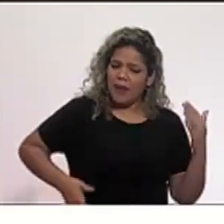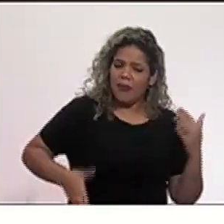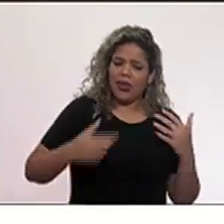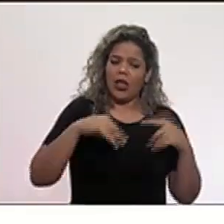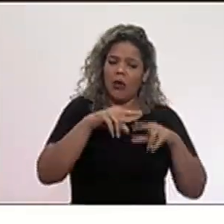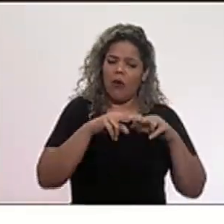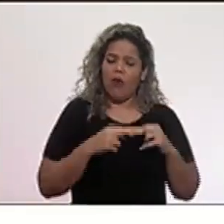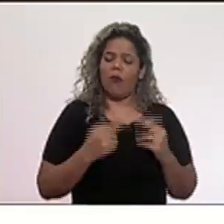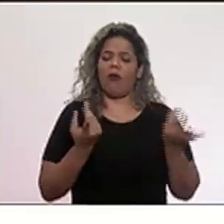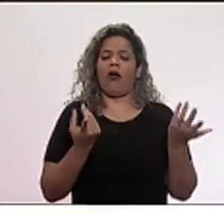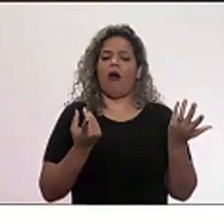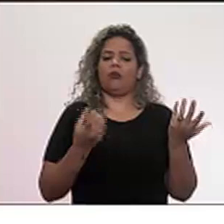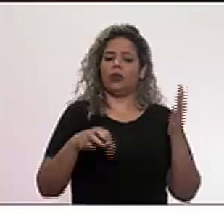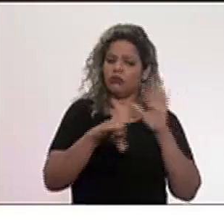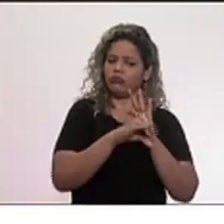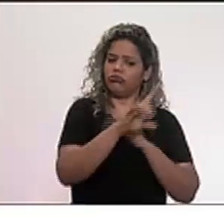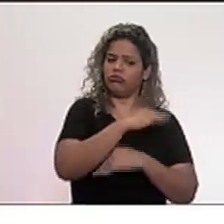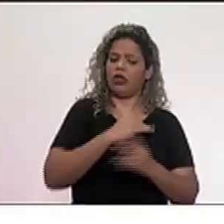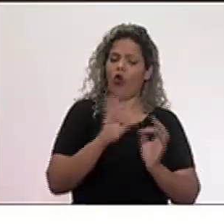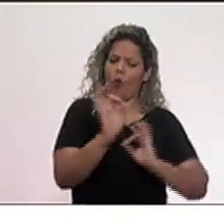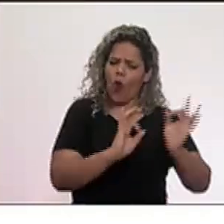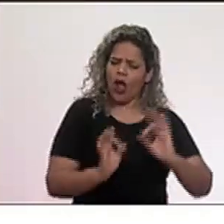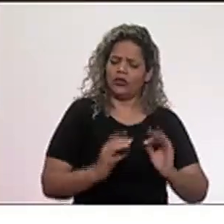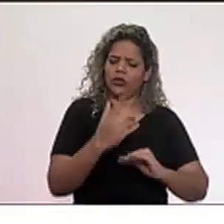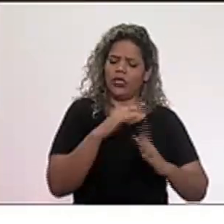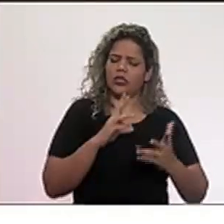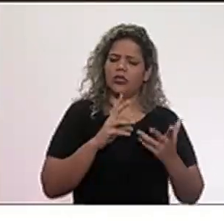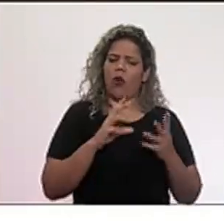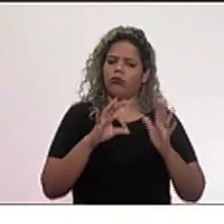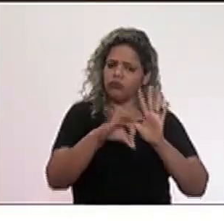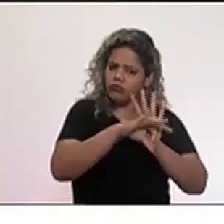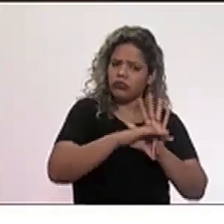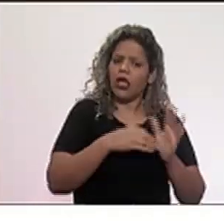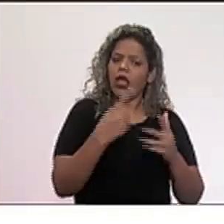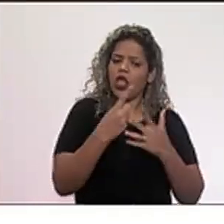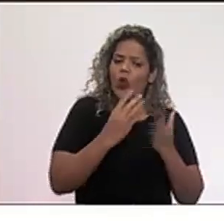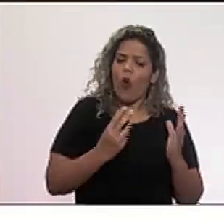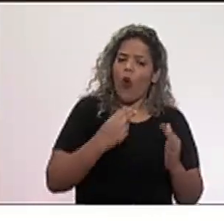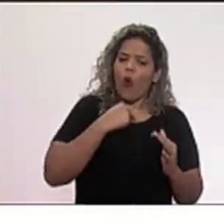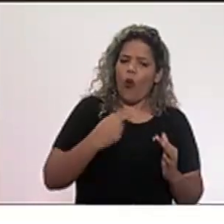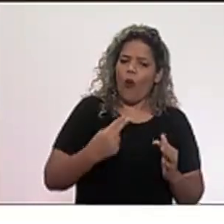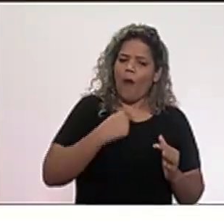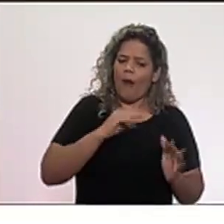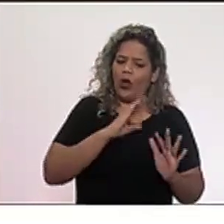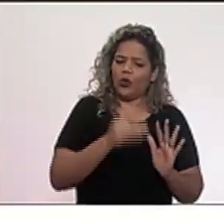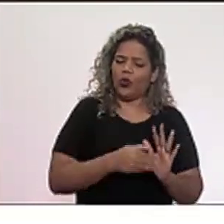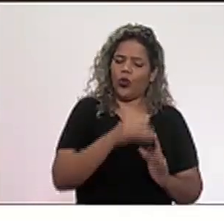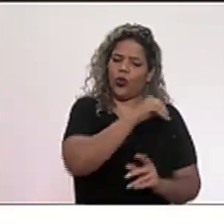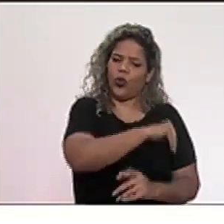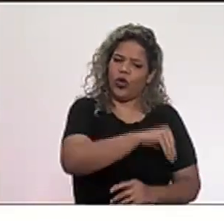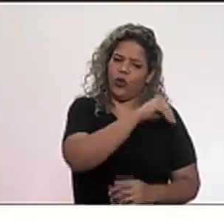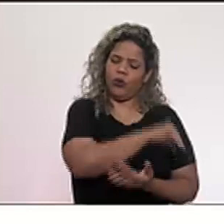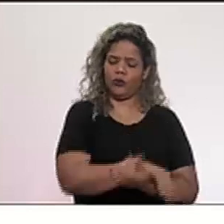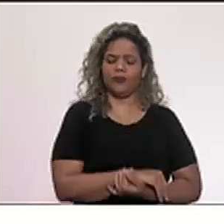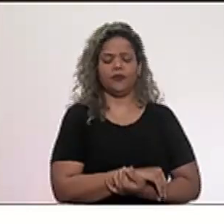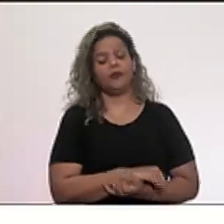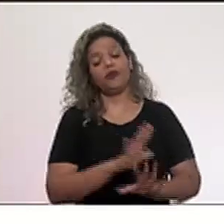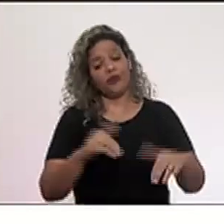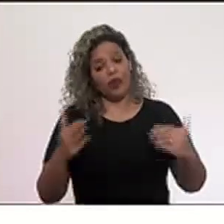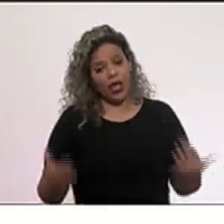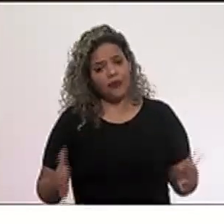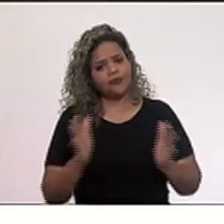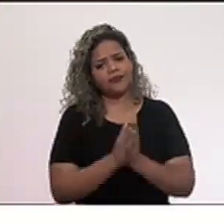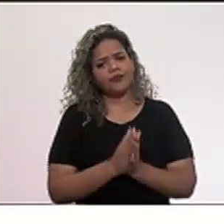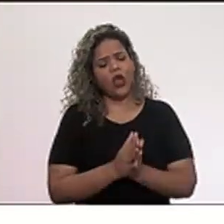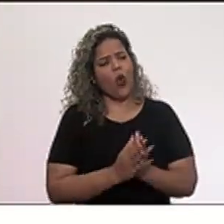por conta justamente dessas organizações criminosas que ocuparam o território do Rio de Janeiro. E aí,